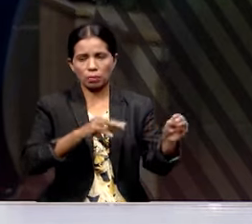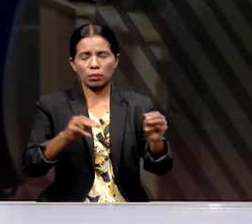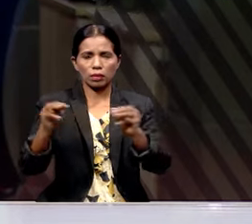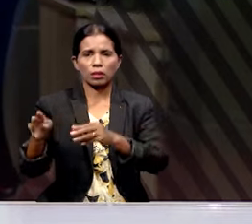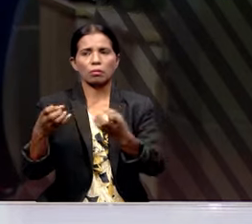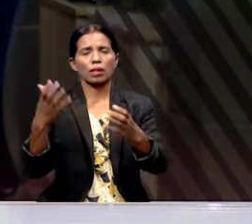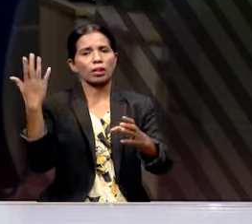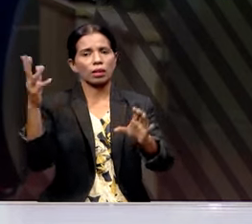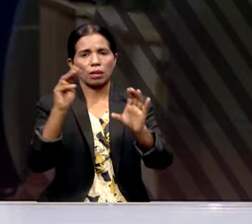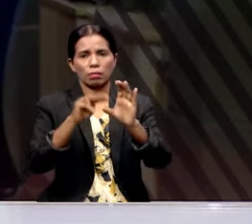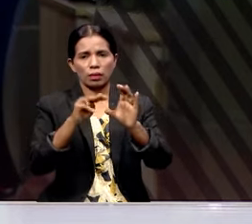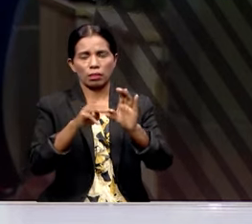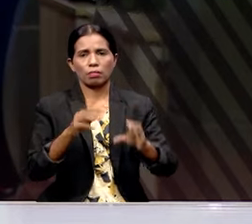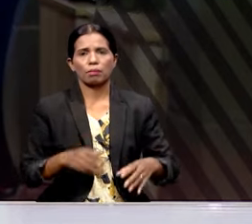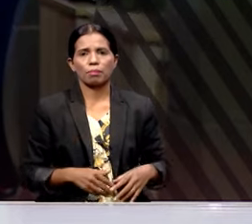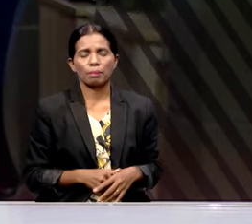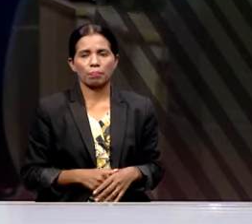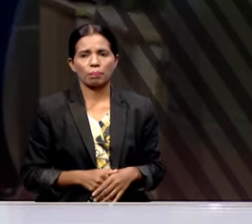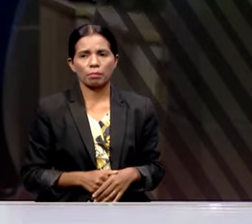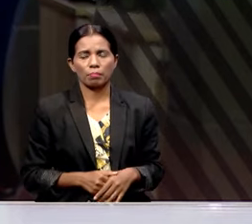e merkadu.